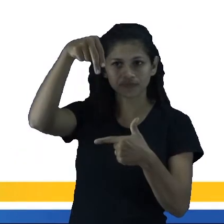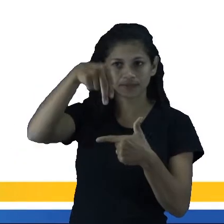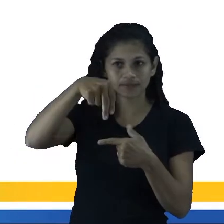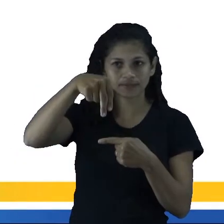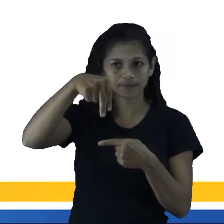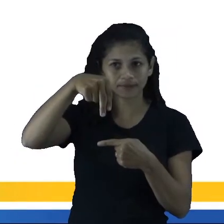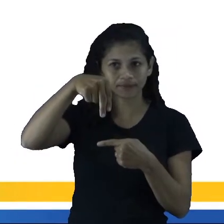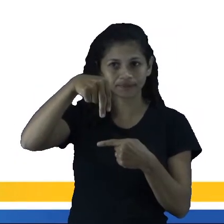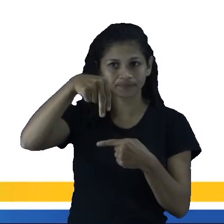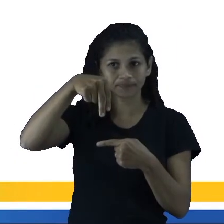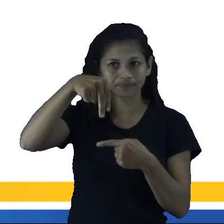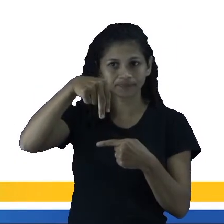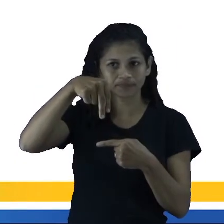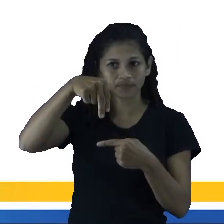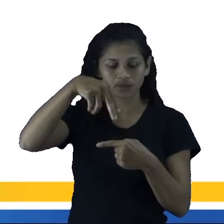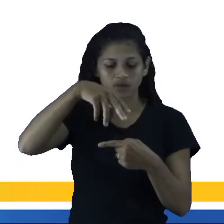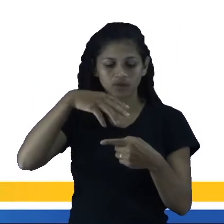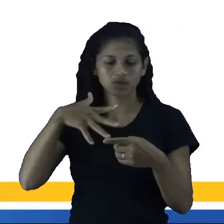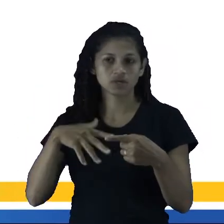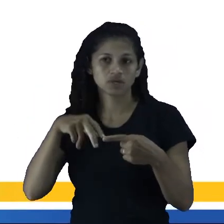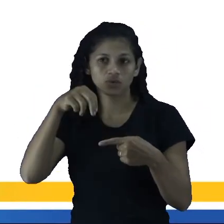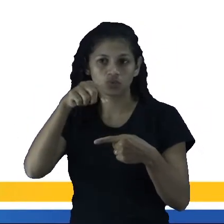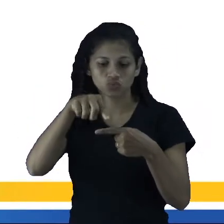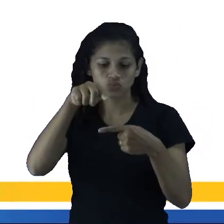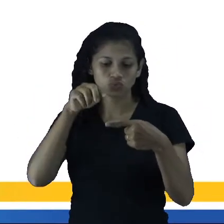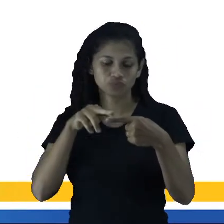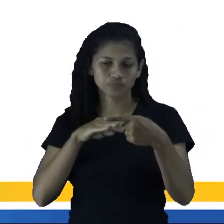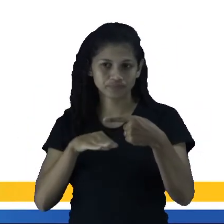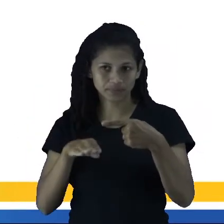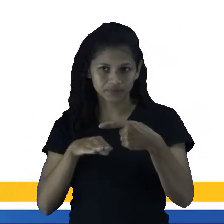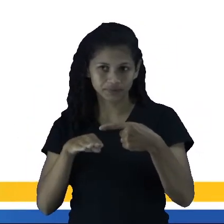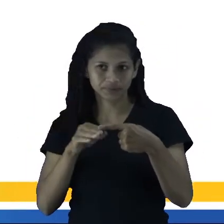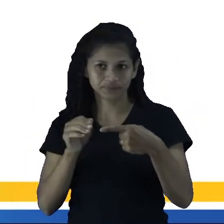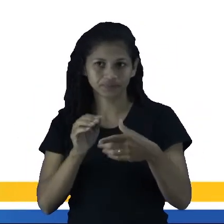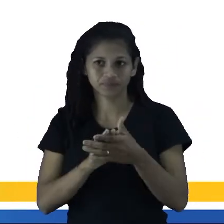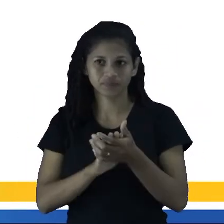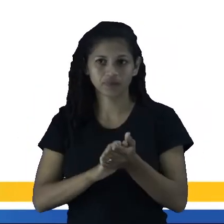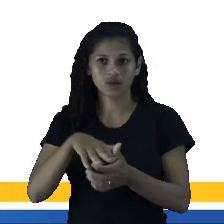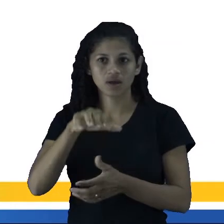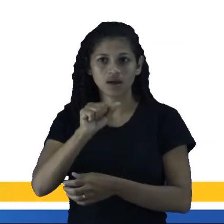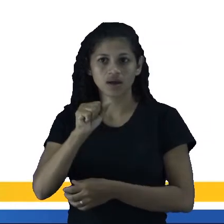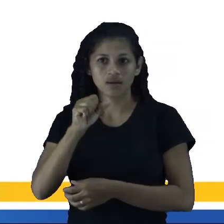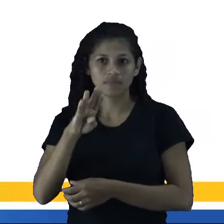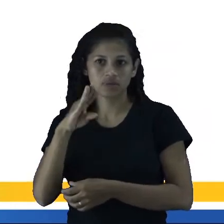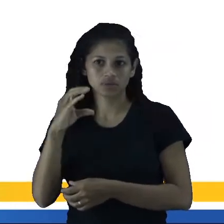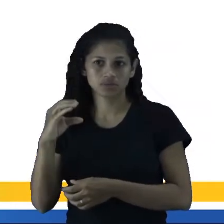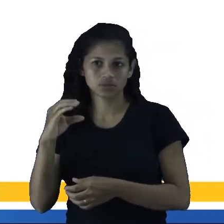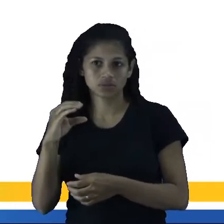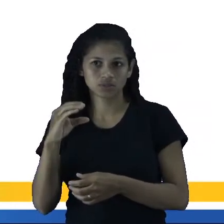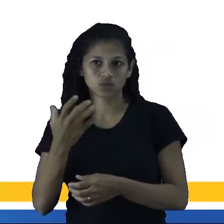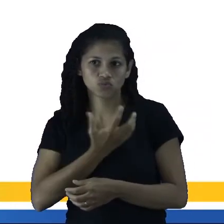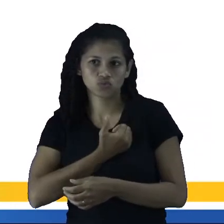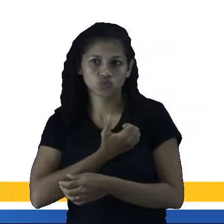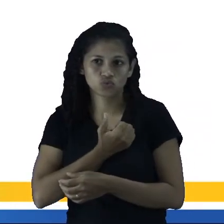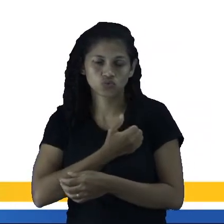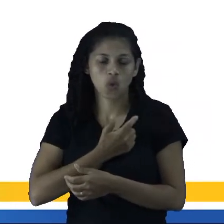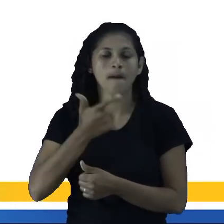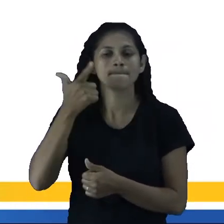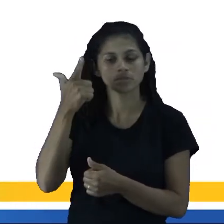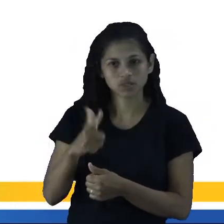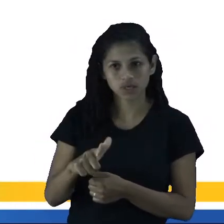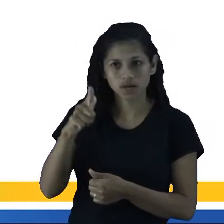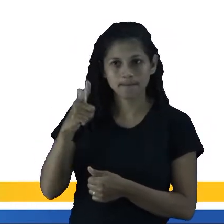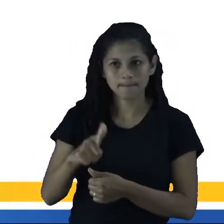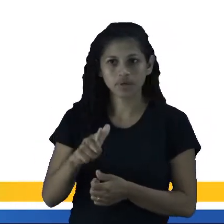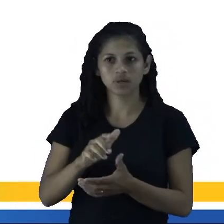fatorial e esses aqui embaixo multiplicando em forma de fatorial. A, B e C são os números dos elementos que se repetem e